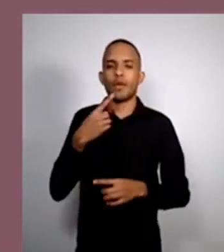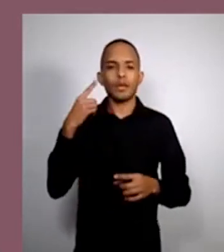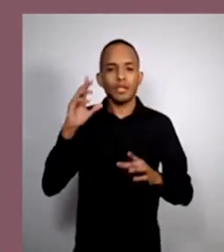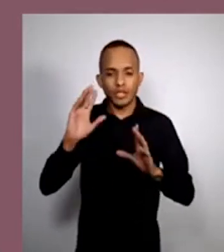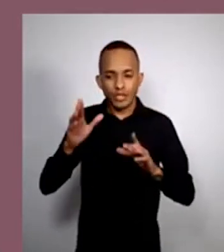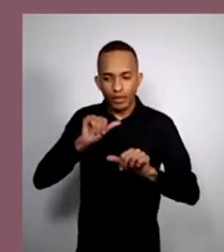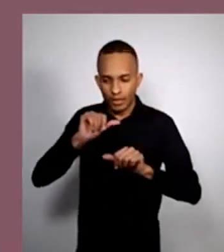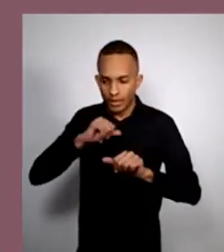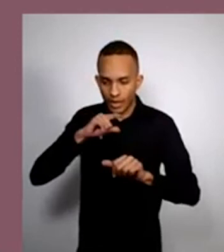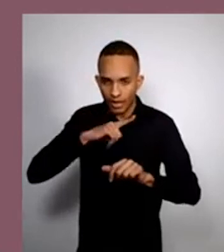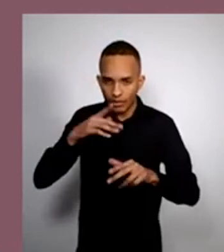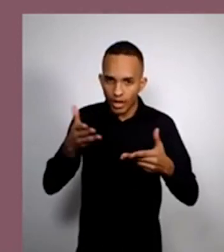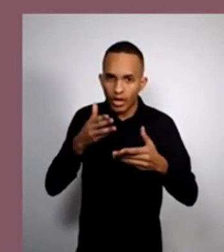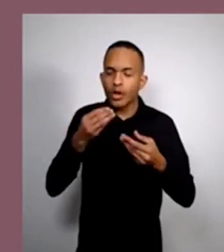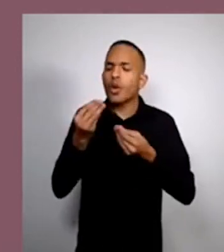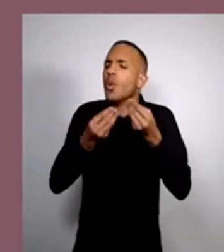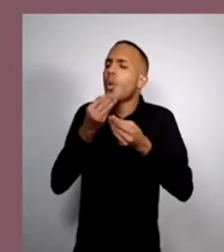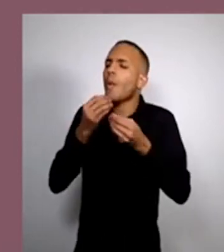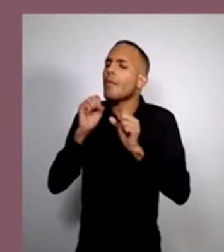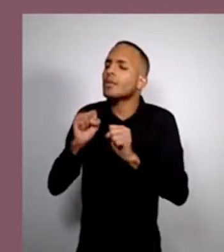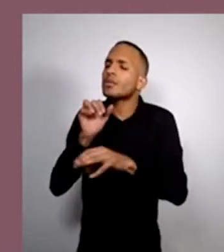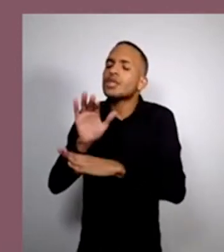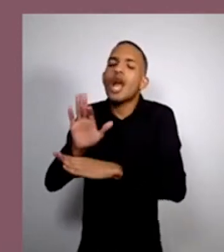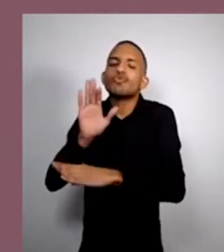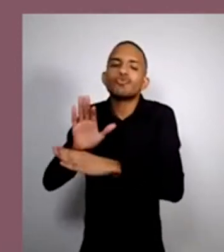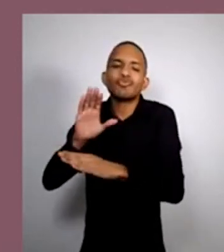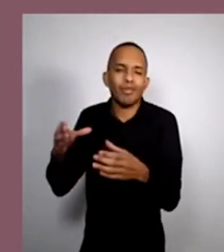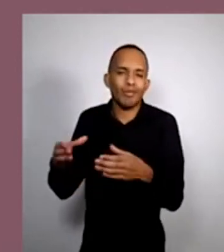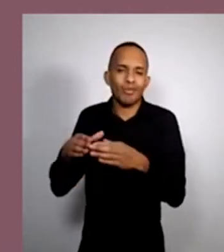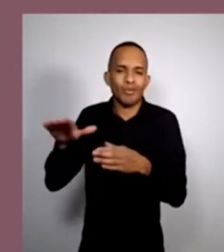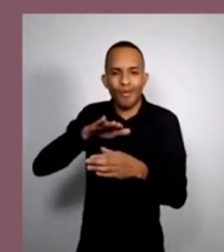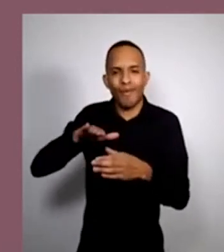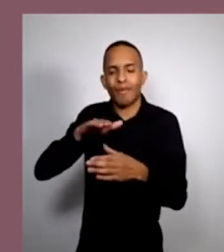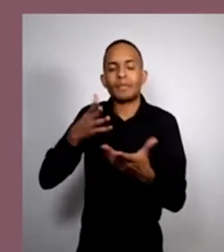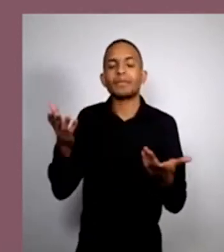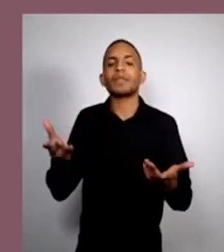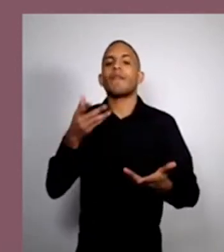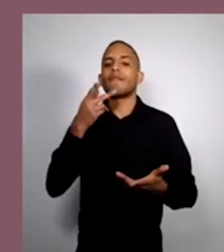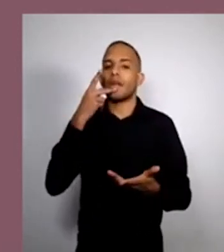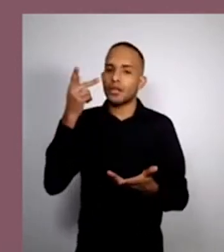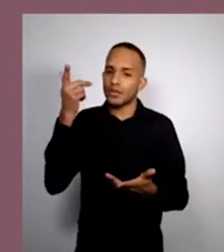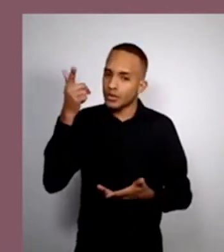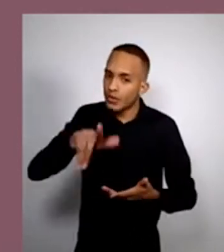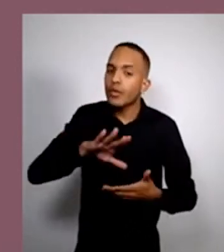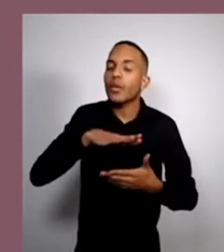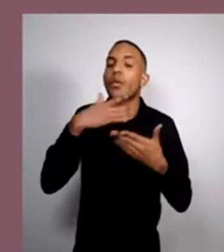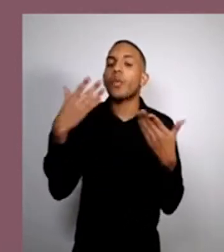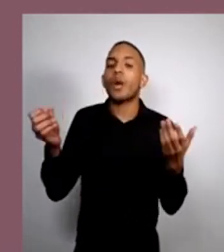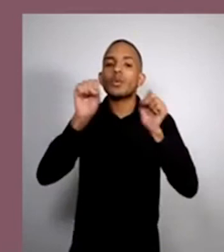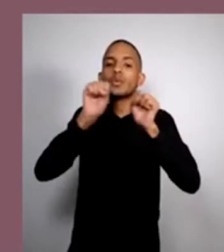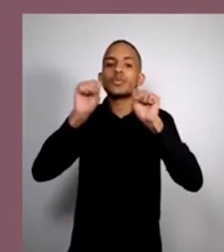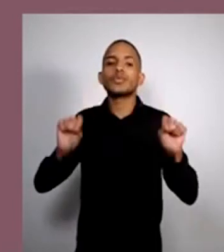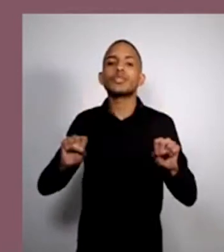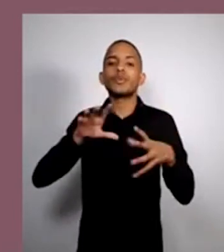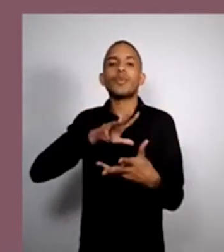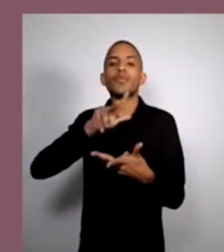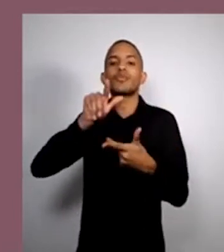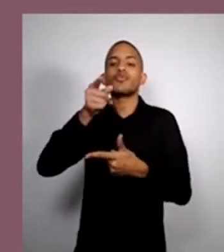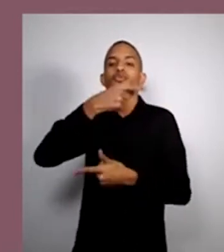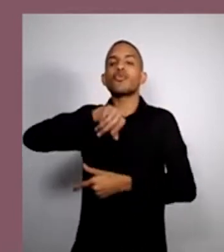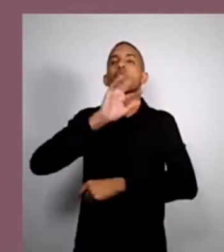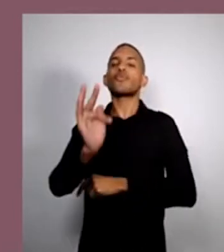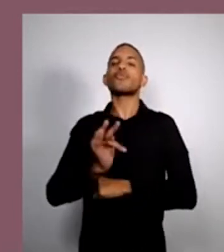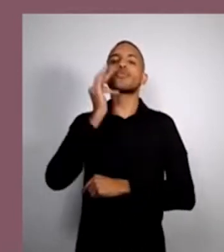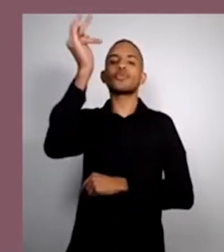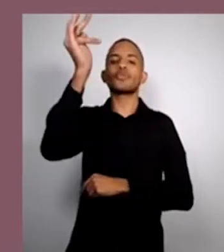que podemos construir? Volto a insistir, qual é o sistema mundo que nós vamos construir